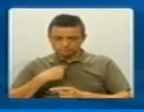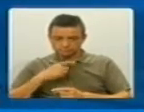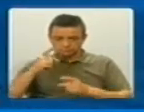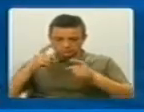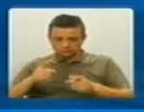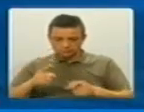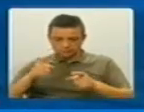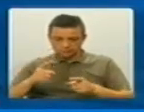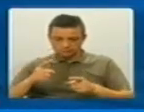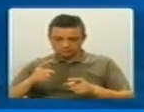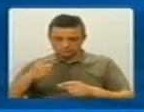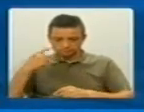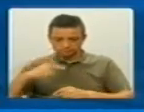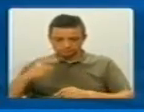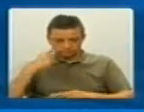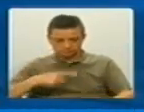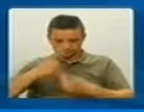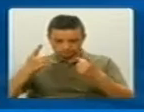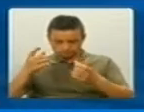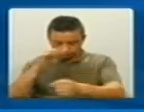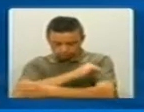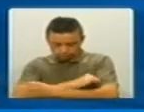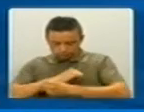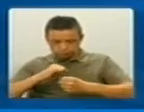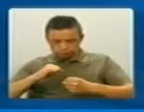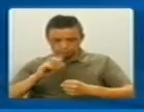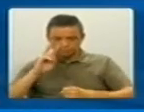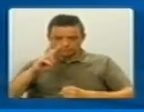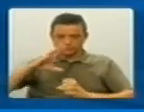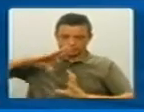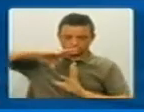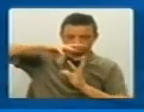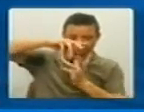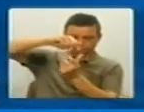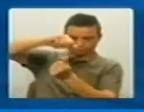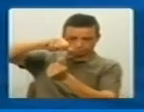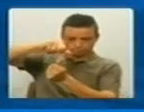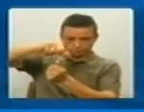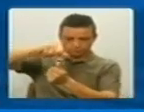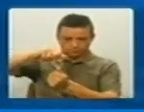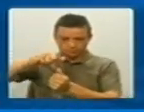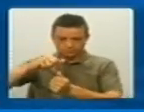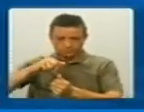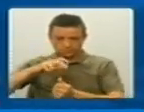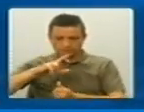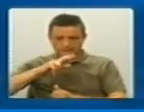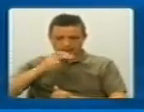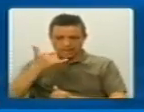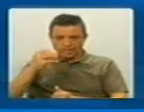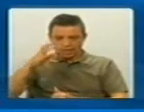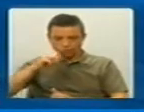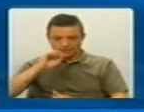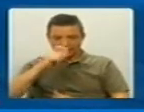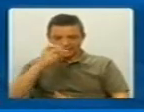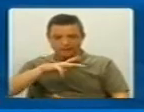começamos em grande. De facto, com as maiores explosões que nós conseguimos detectar no universo. São as chamadas explosões de raios gama e que foi notícia esta